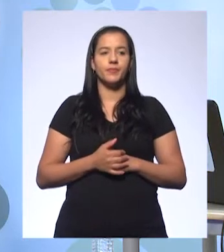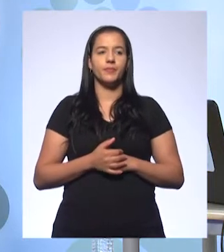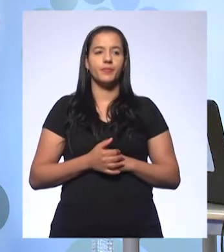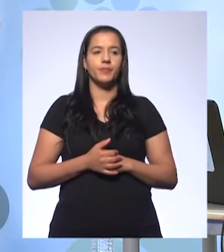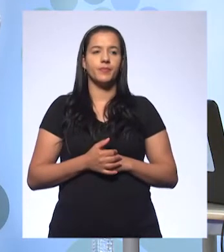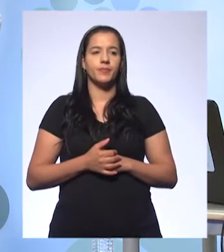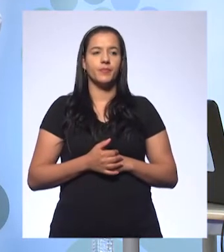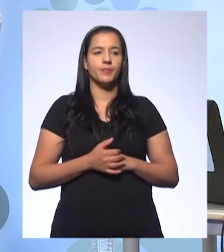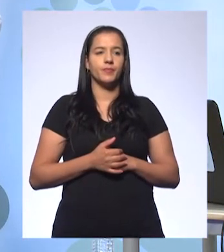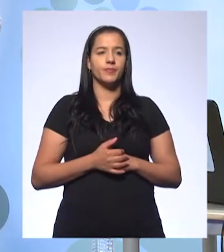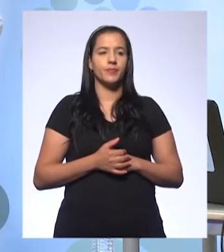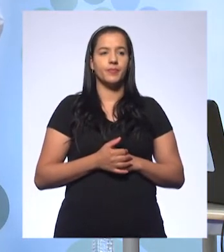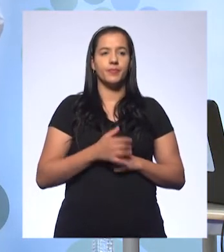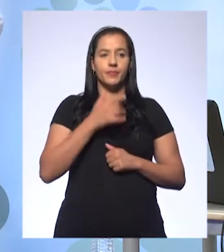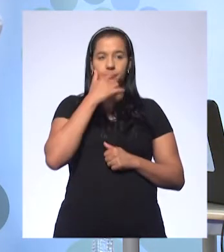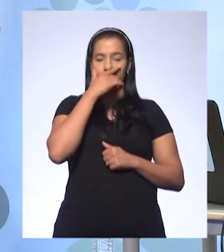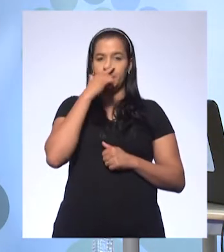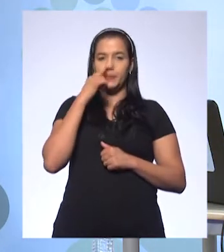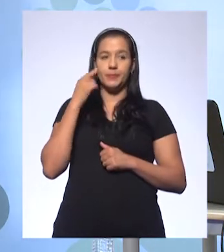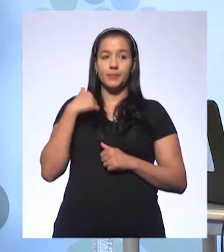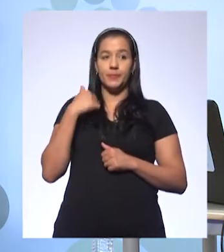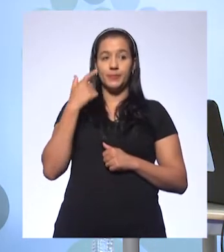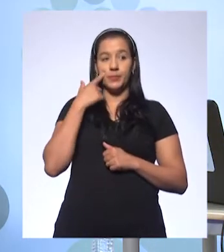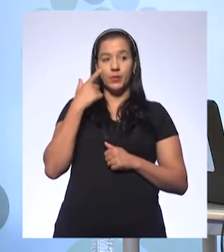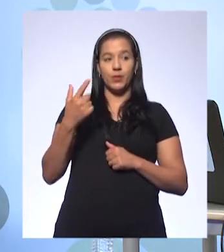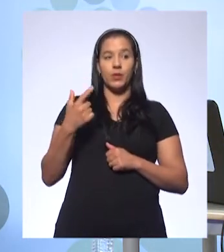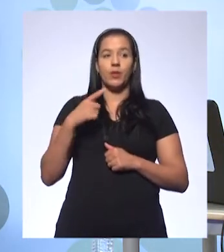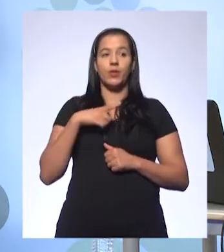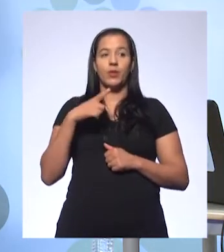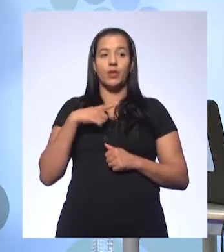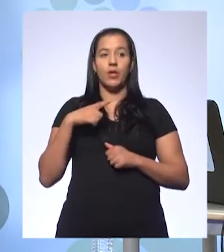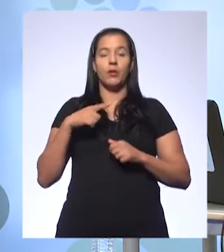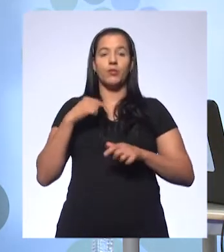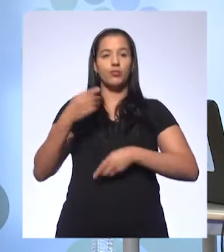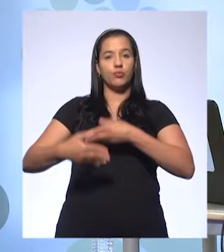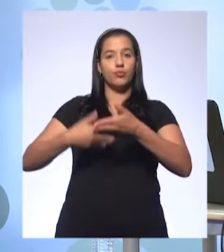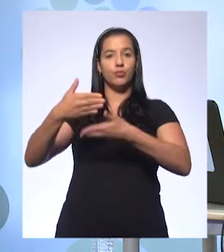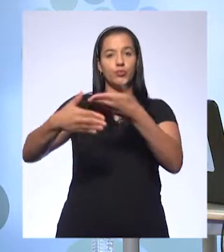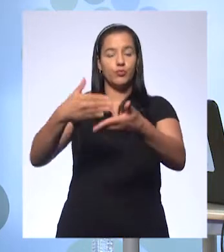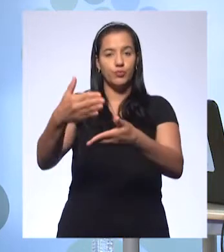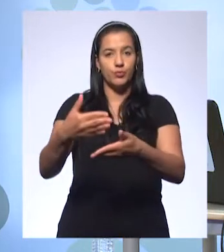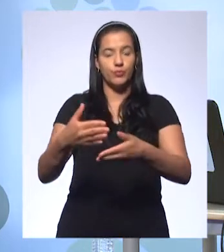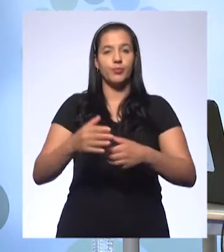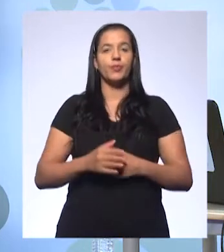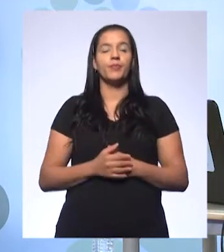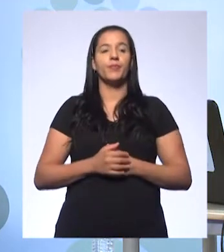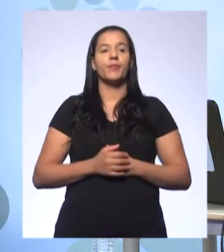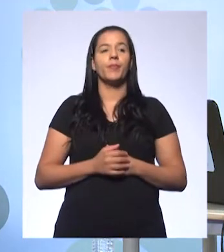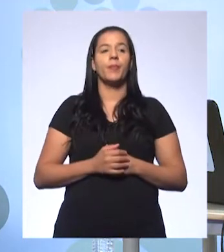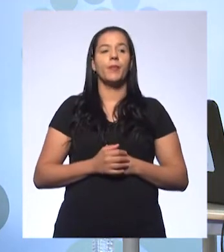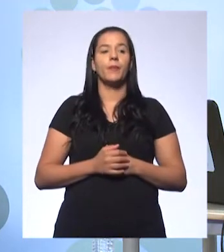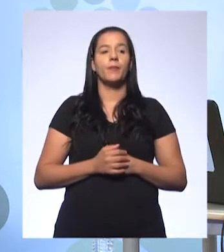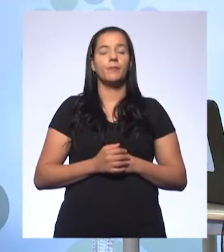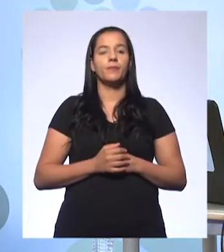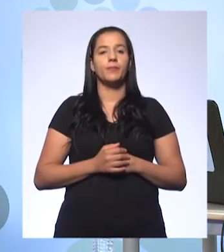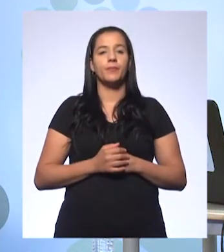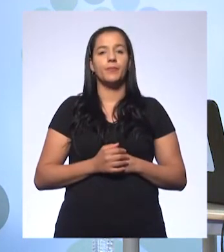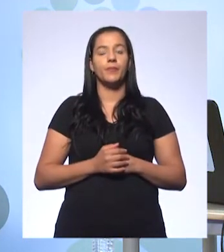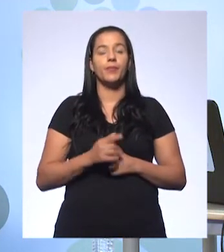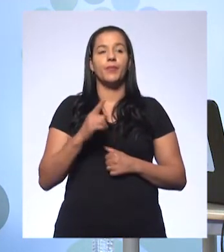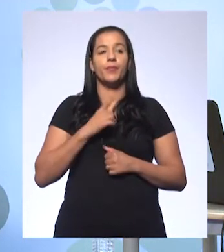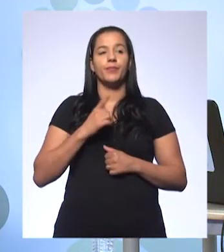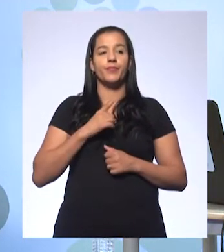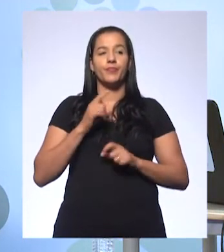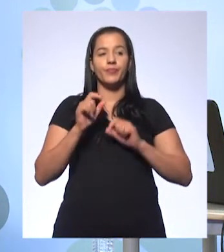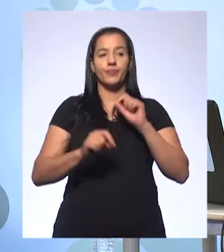lá. Aqui. Número de casos ao longo do tempo, certo? Pois bem, então a gente